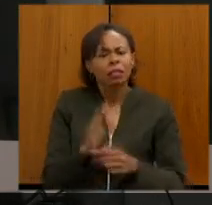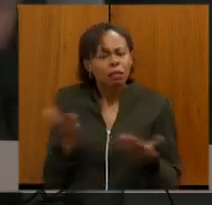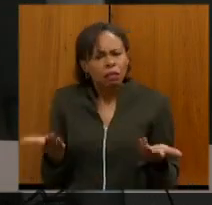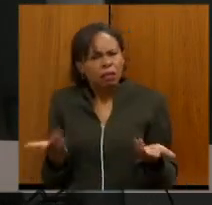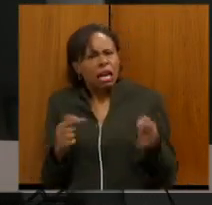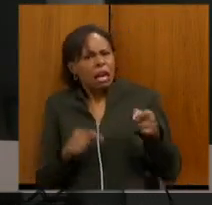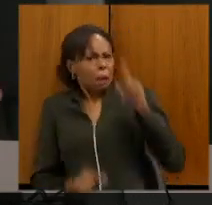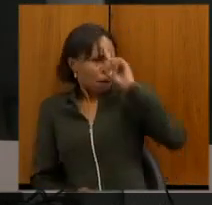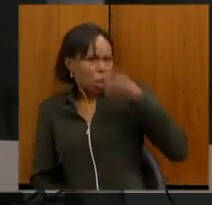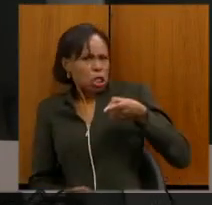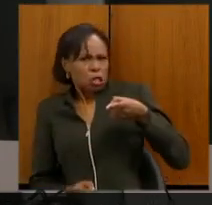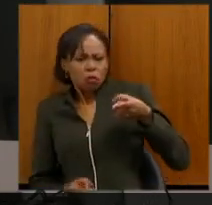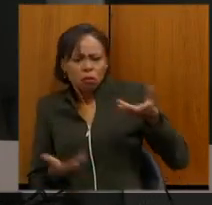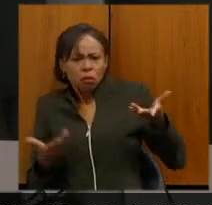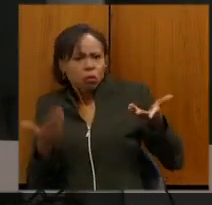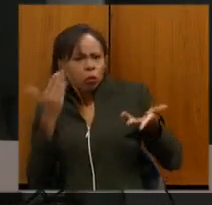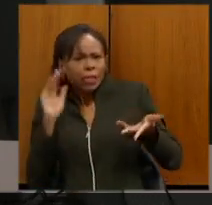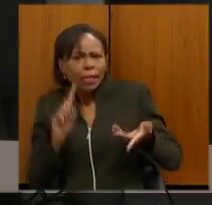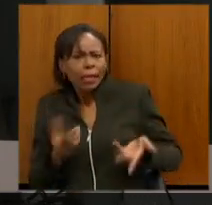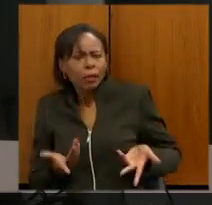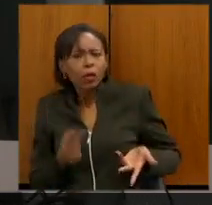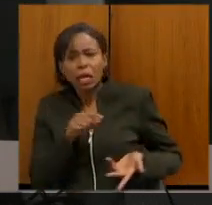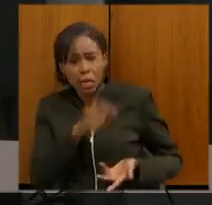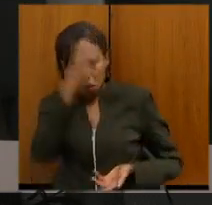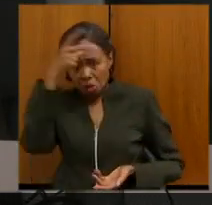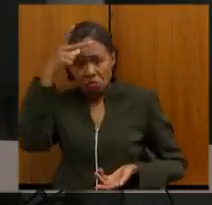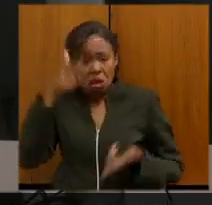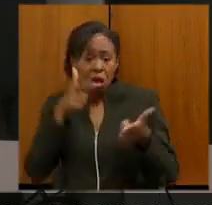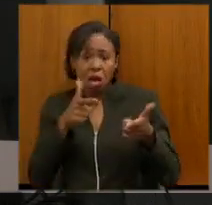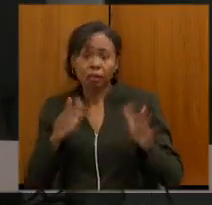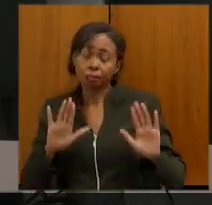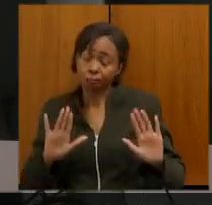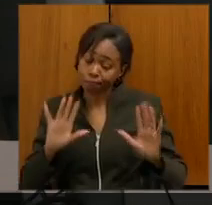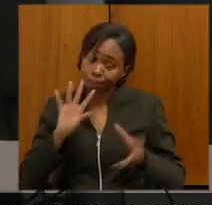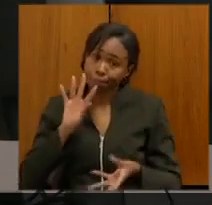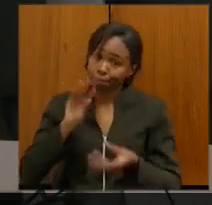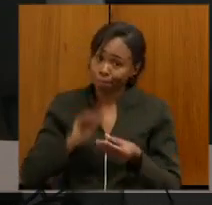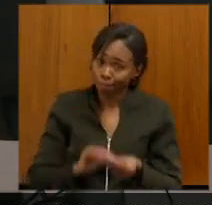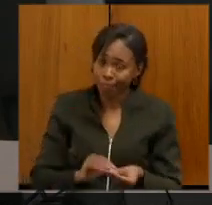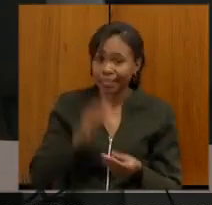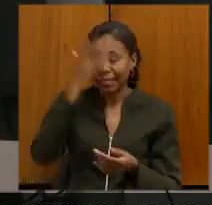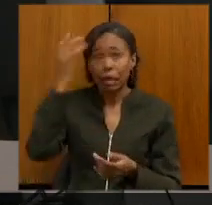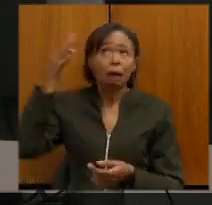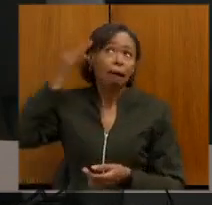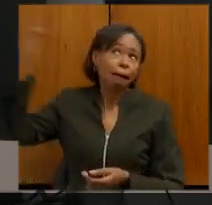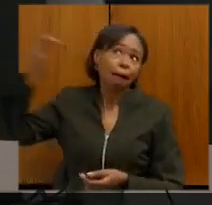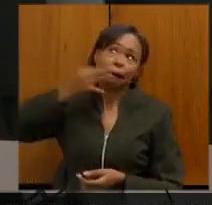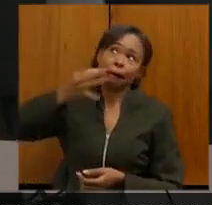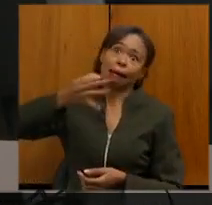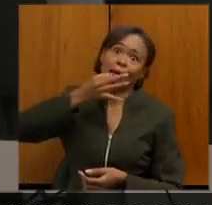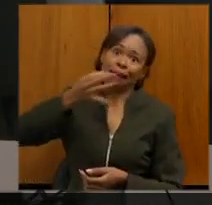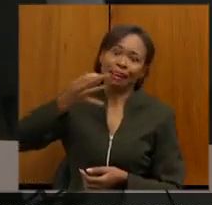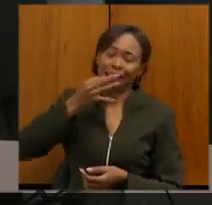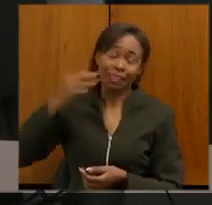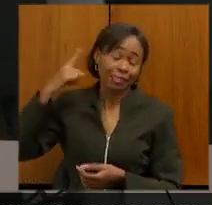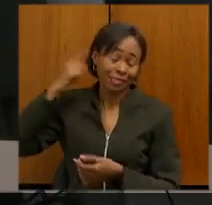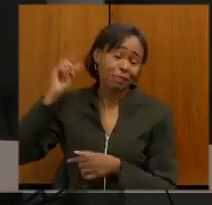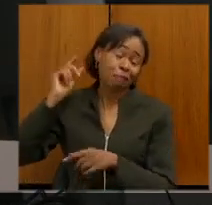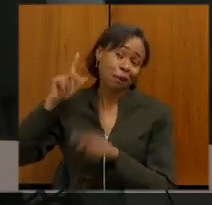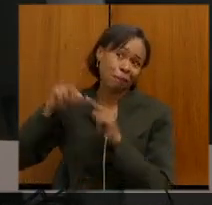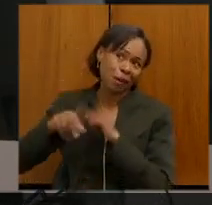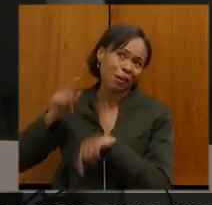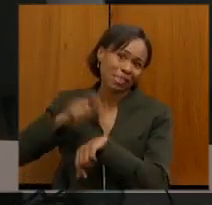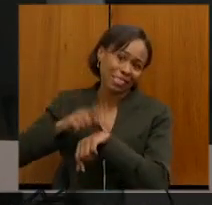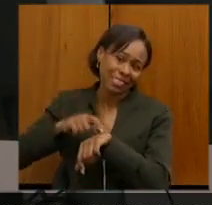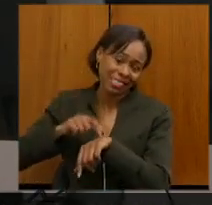mas ele fala que ele é perfeito Então tá encerrando aqui eu quero já que o apito a sirene né enxadão da